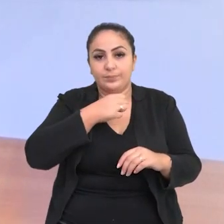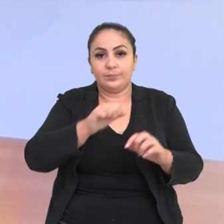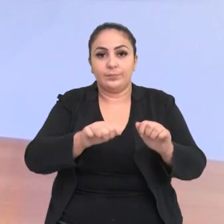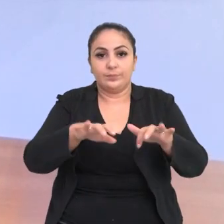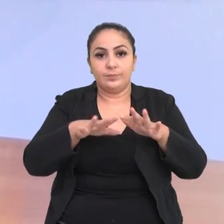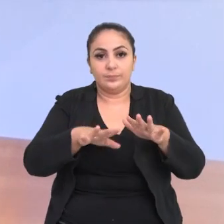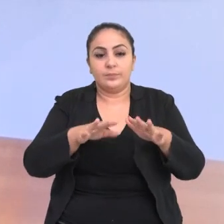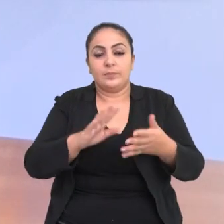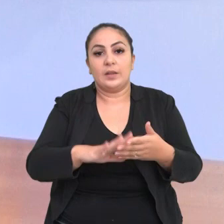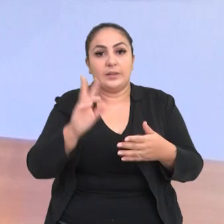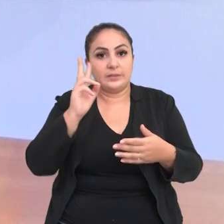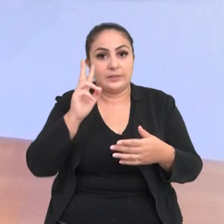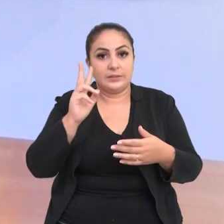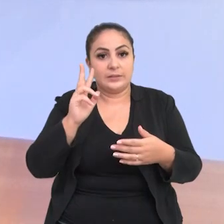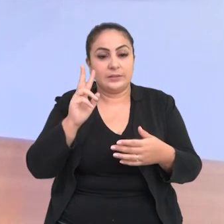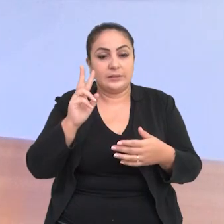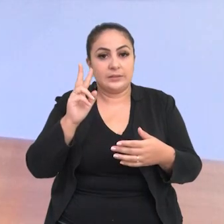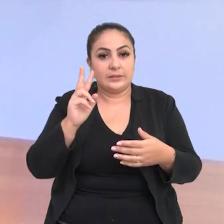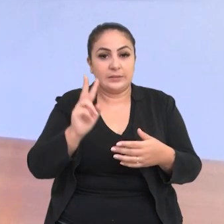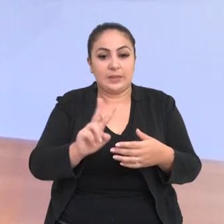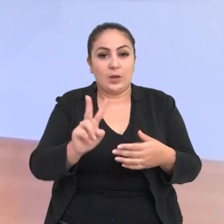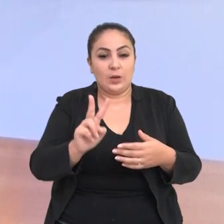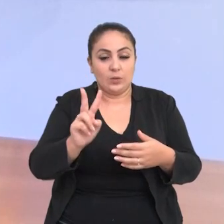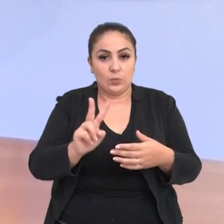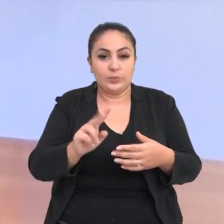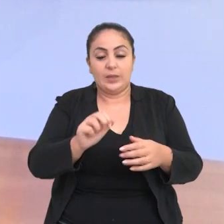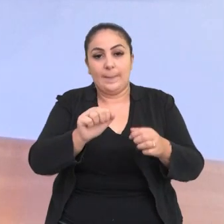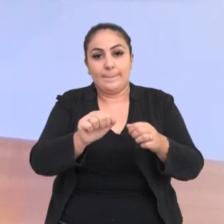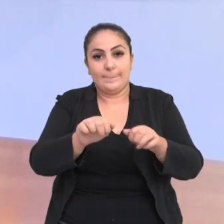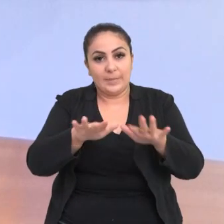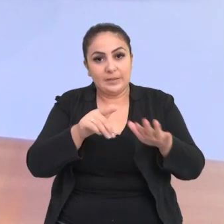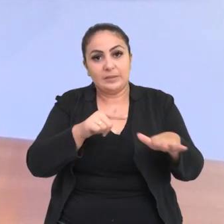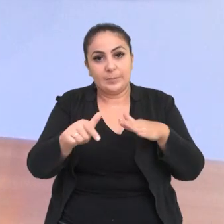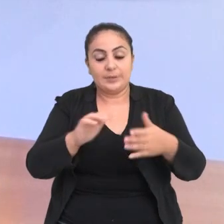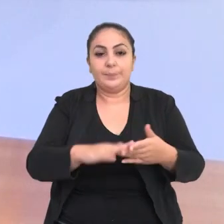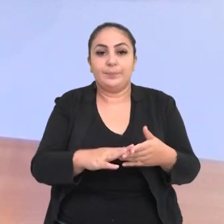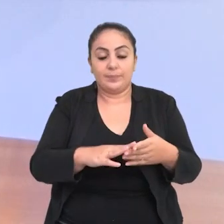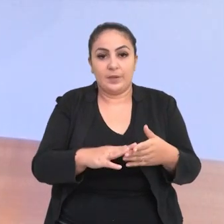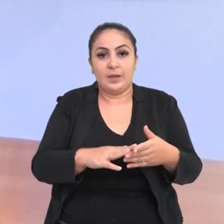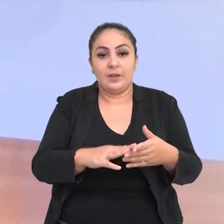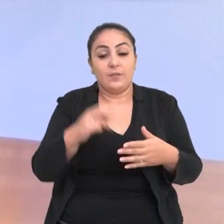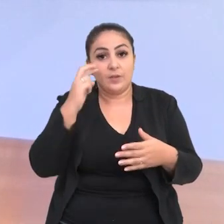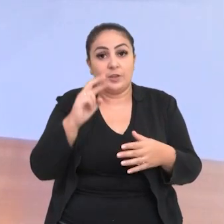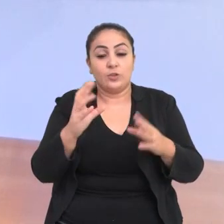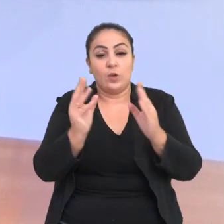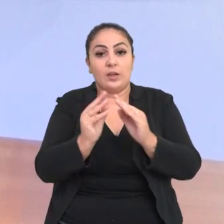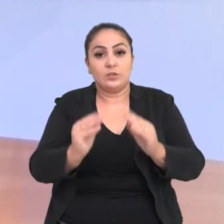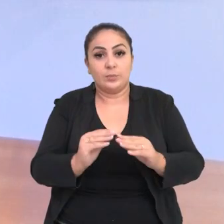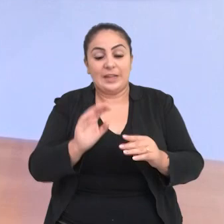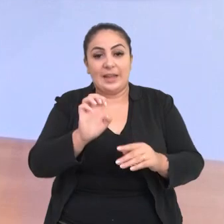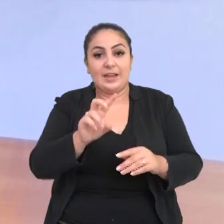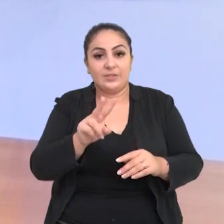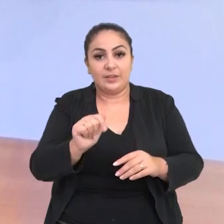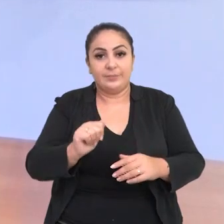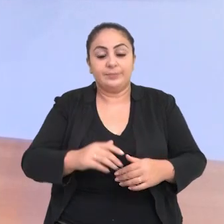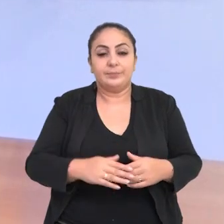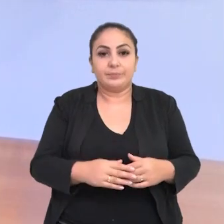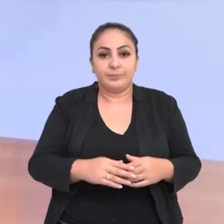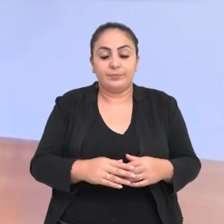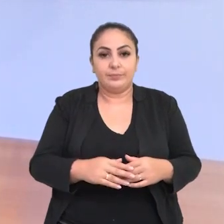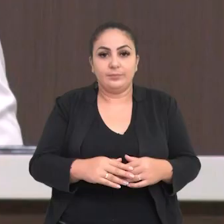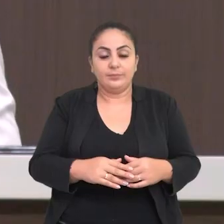Grande Expediente na segunda plenária da semana. Veja na reportagem um resumo do discurso de Eva